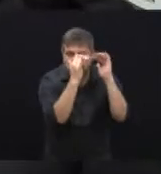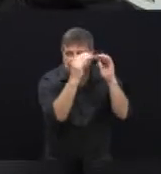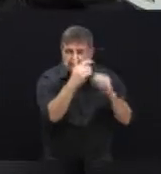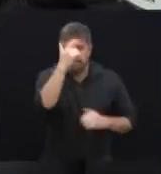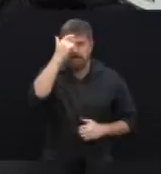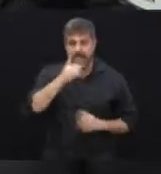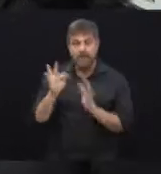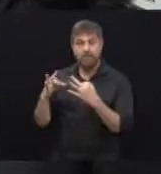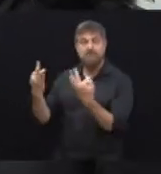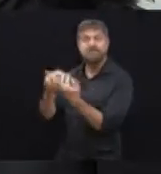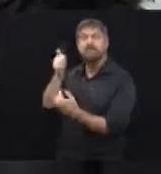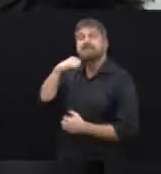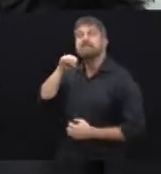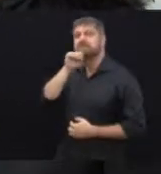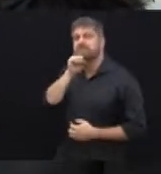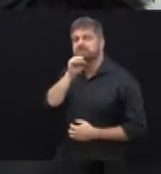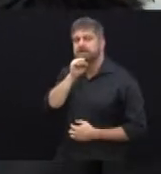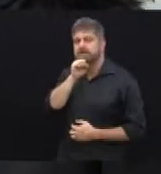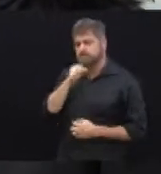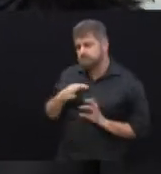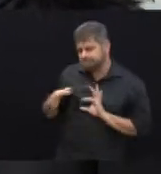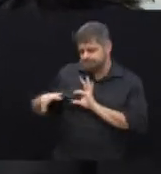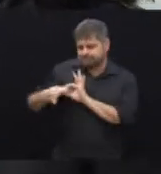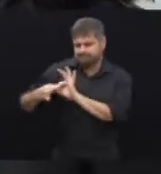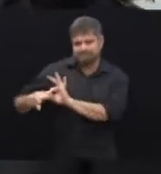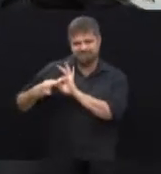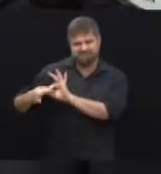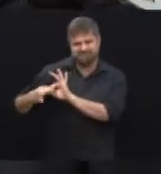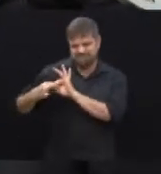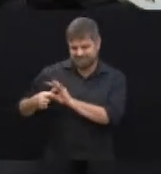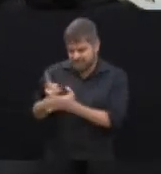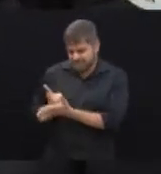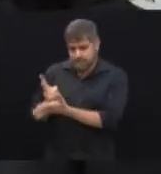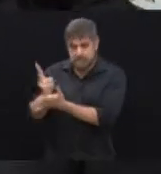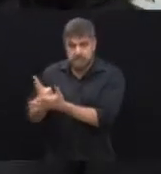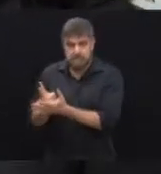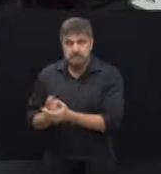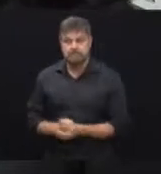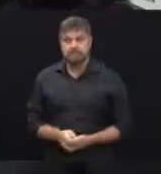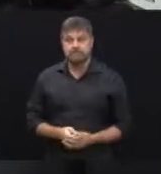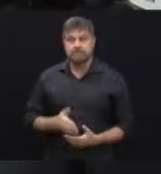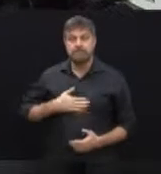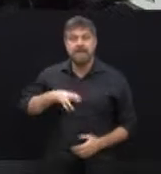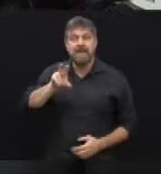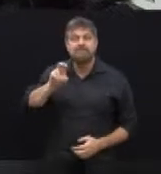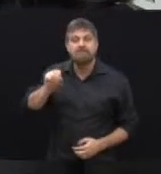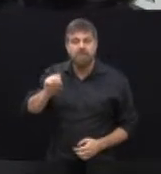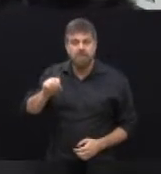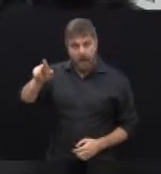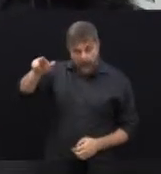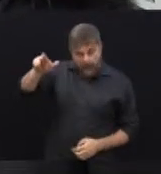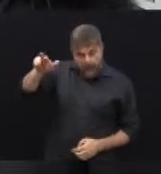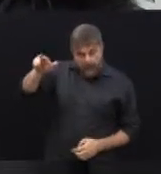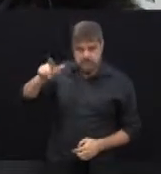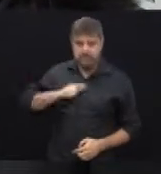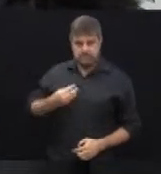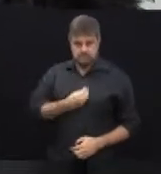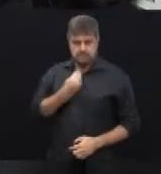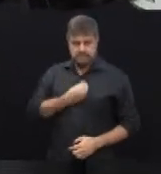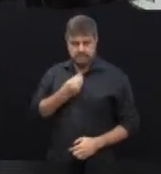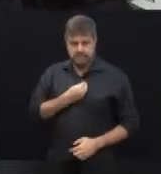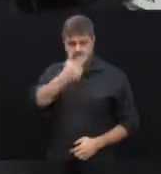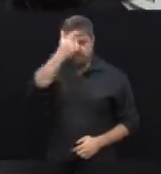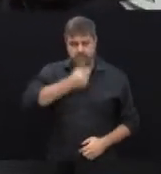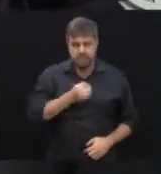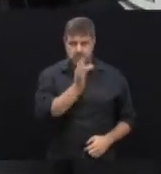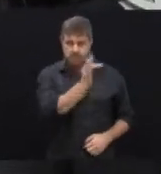muito próxima da família da minha mãe, né? E a irmã da minha avó, que na época era viva,